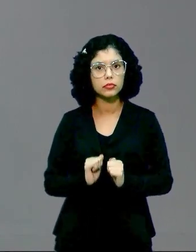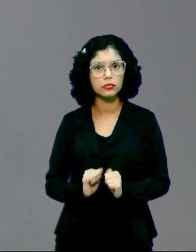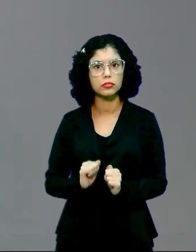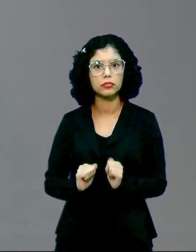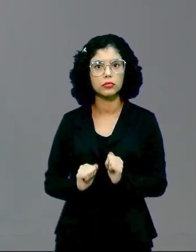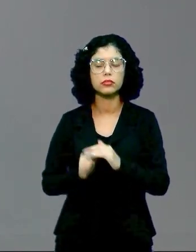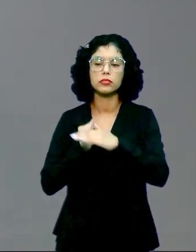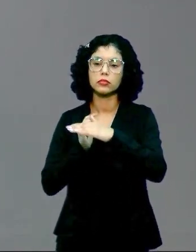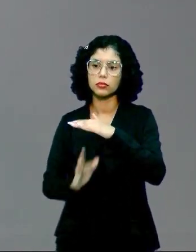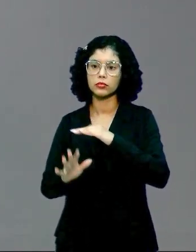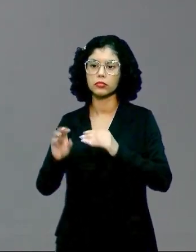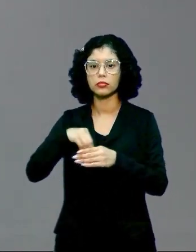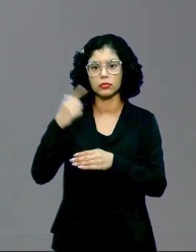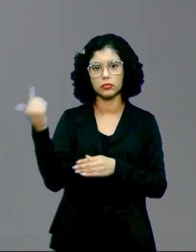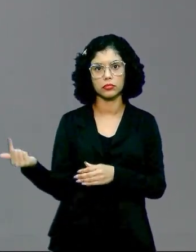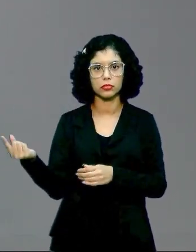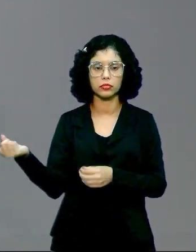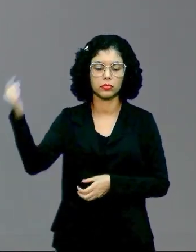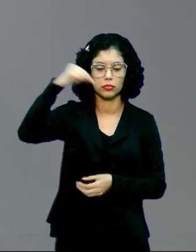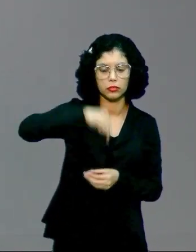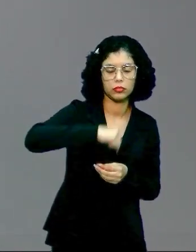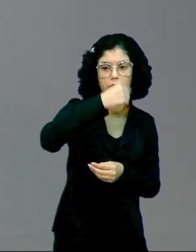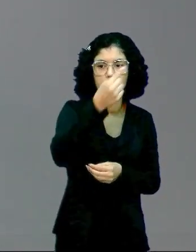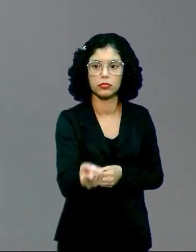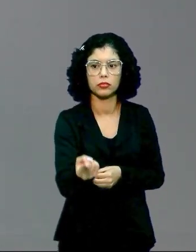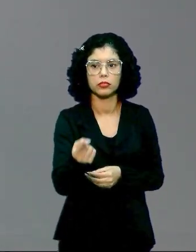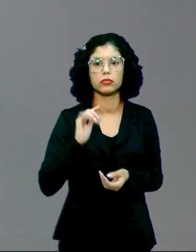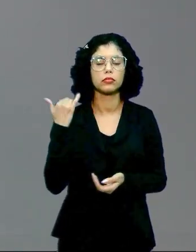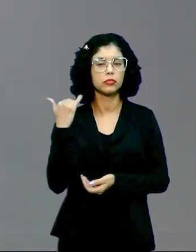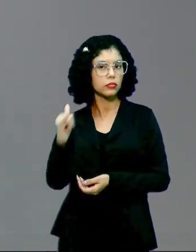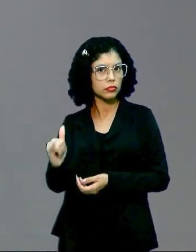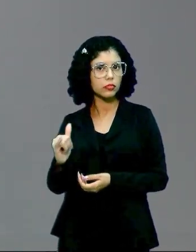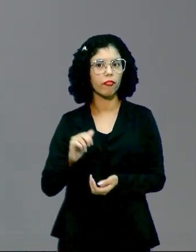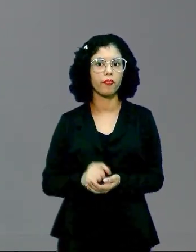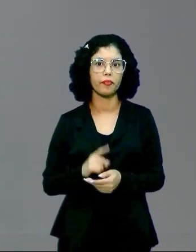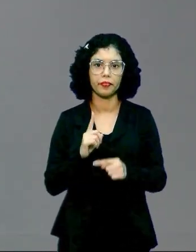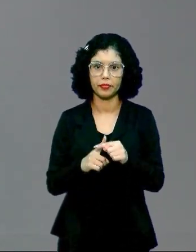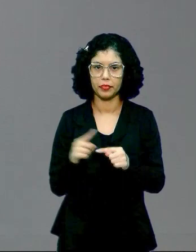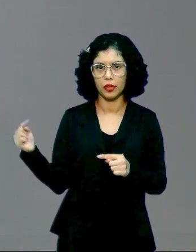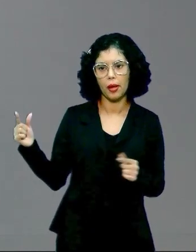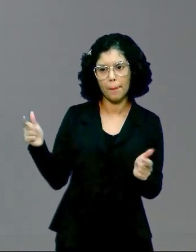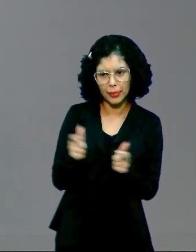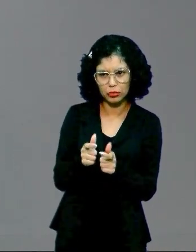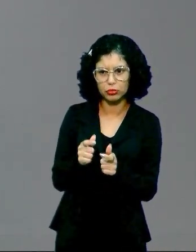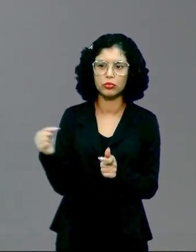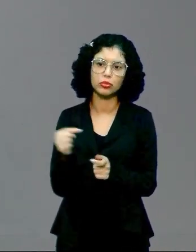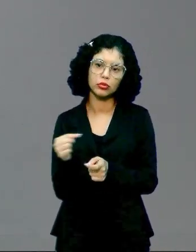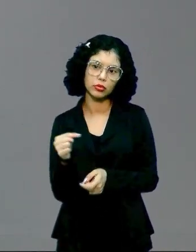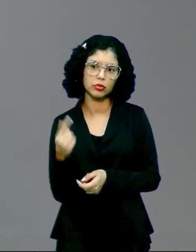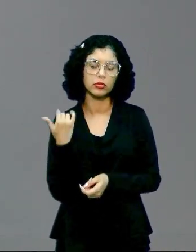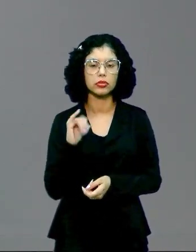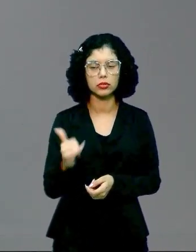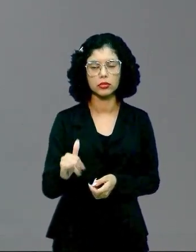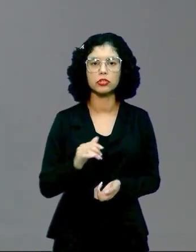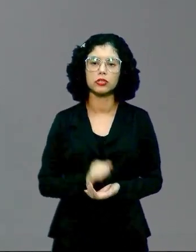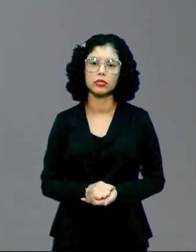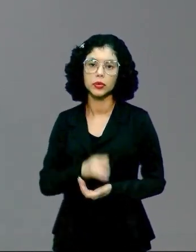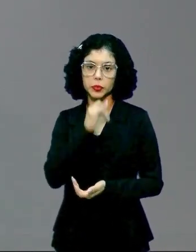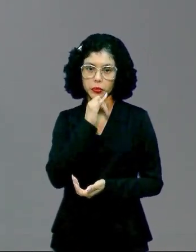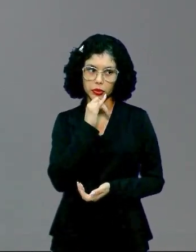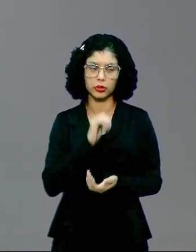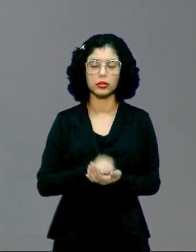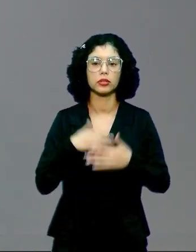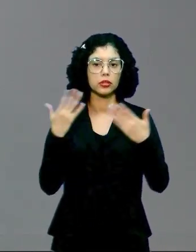migrar de um nível para outro, né? De um nível mais energético para um nível menos energético ou vice-versa.